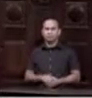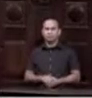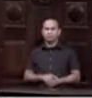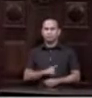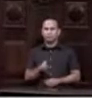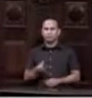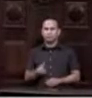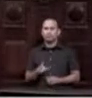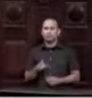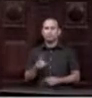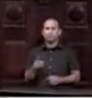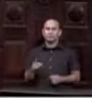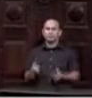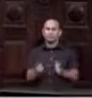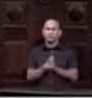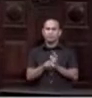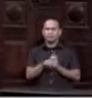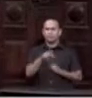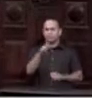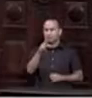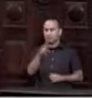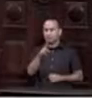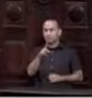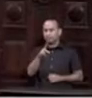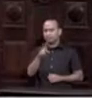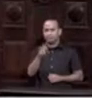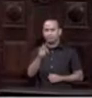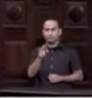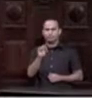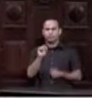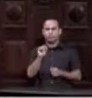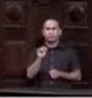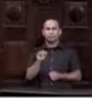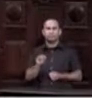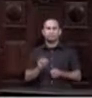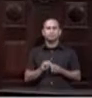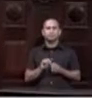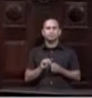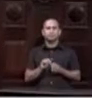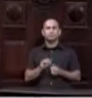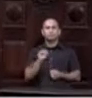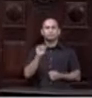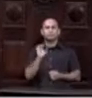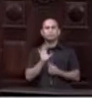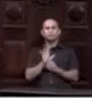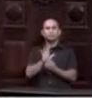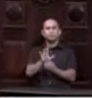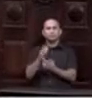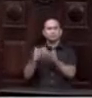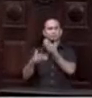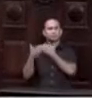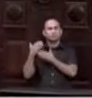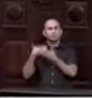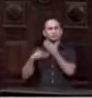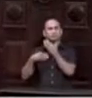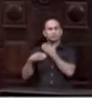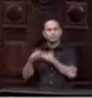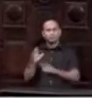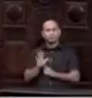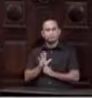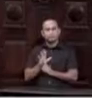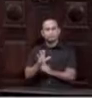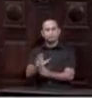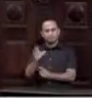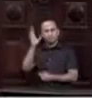mim, cabe ao PT fazer. Mas eu quero dizer que aquilo que foi usado lá, com apoio decisivo